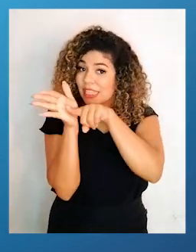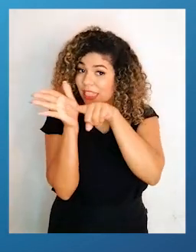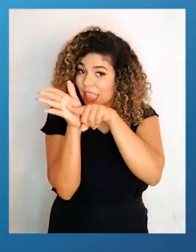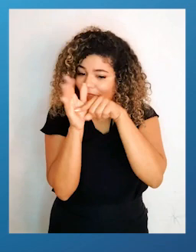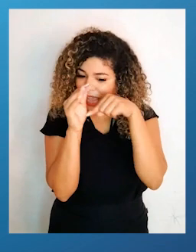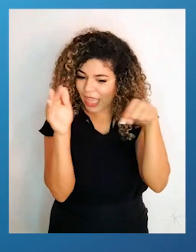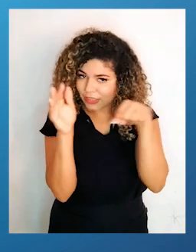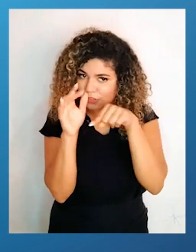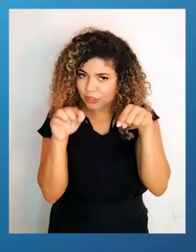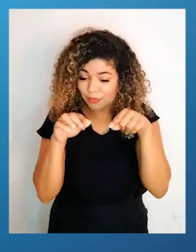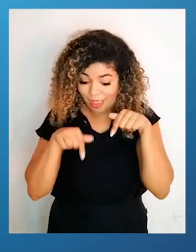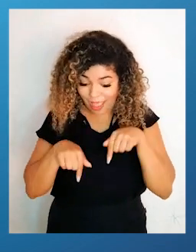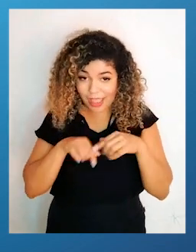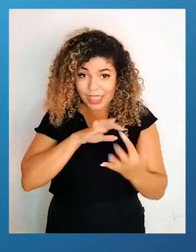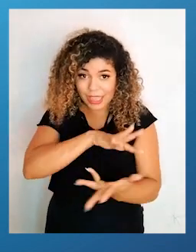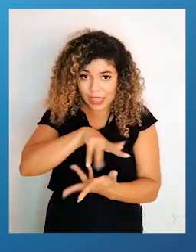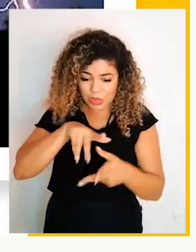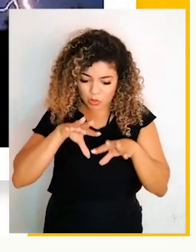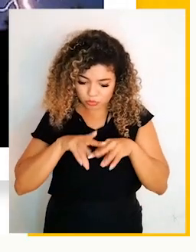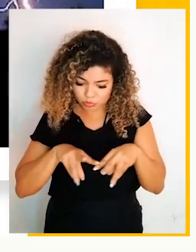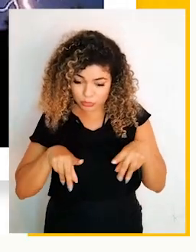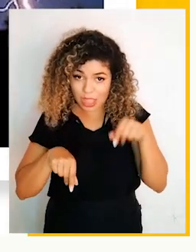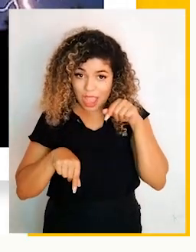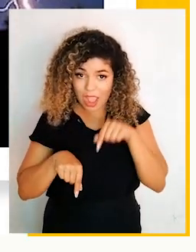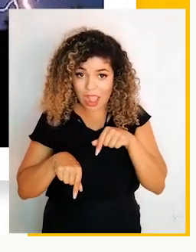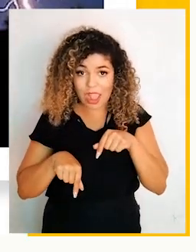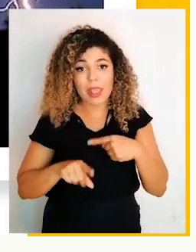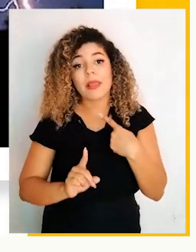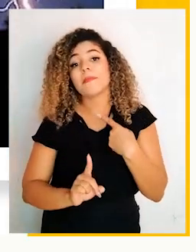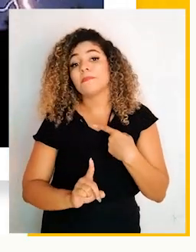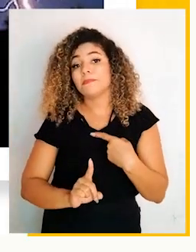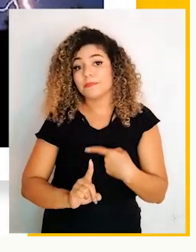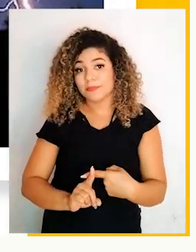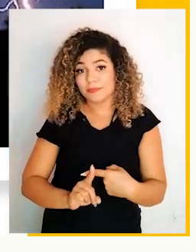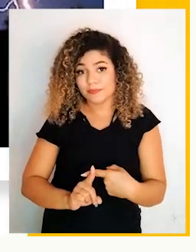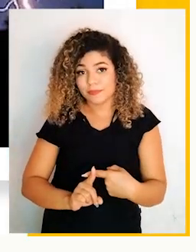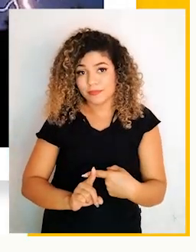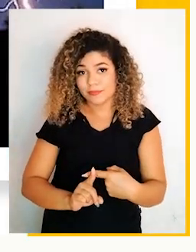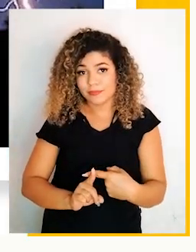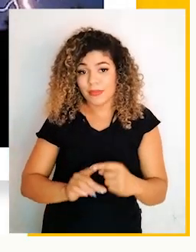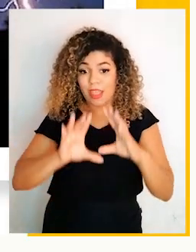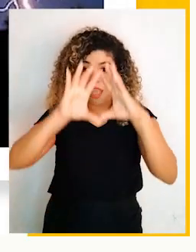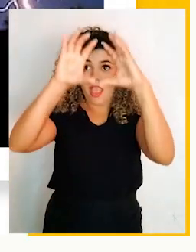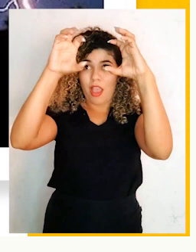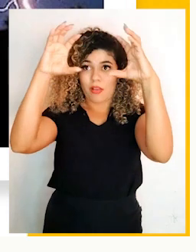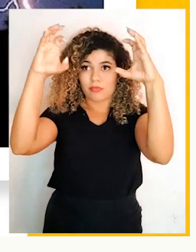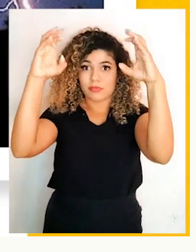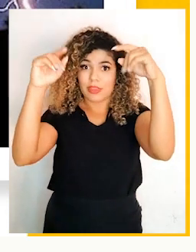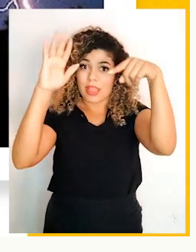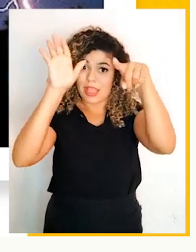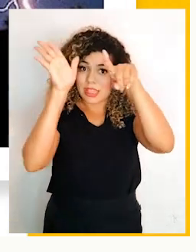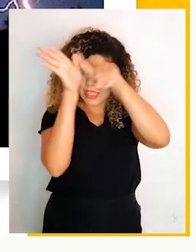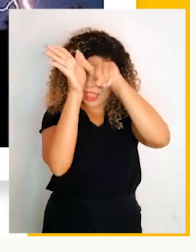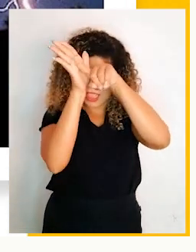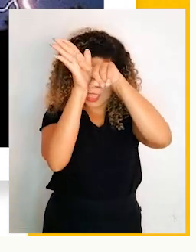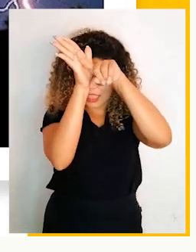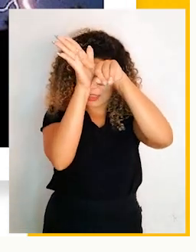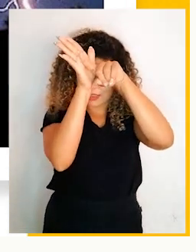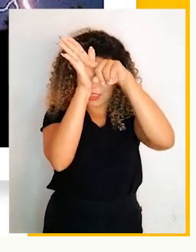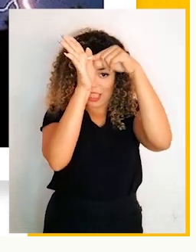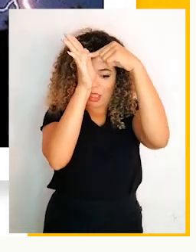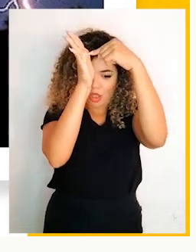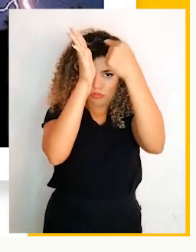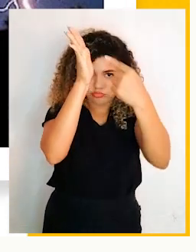A superfície da nossa Terra, o solo, no geral, ele é positivo. Consequentemente, você tem uma descarga